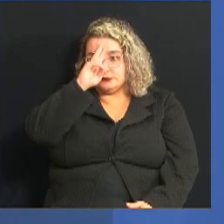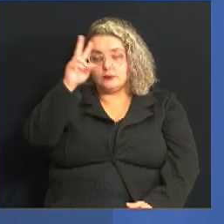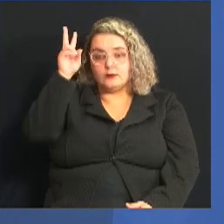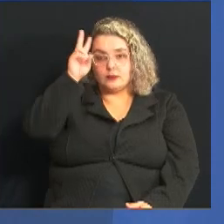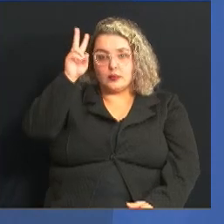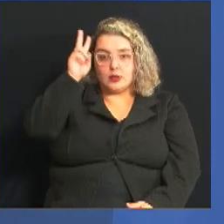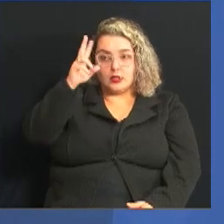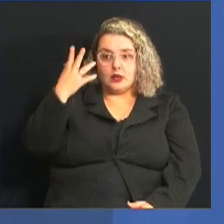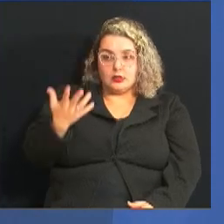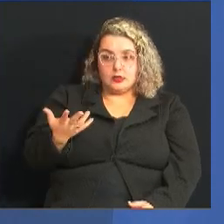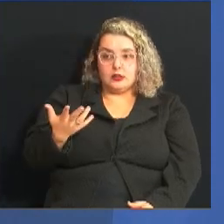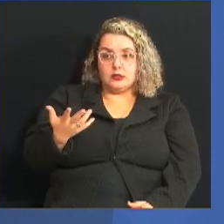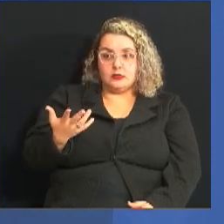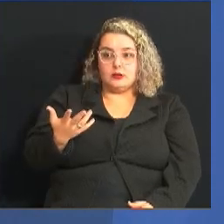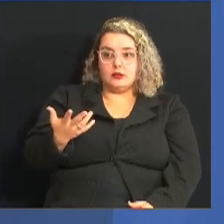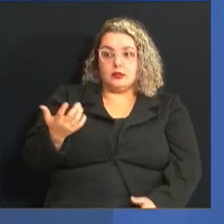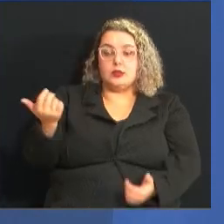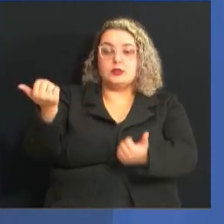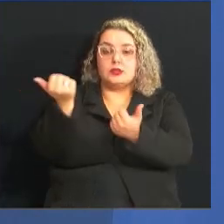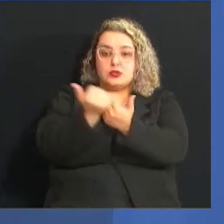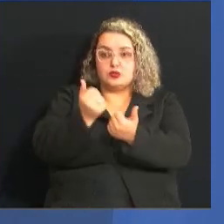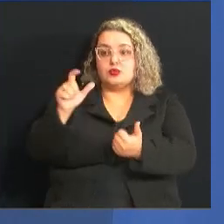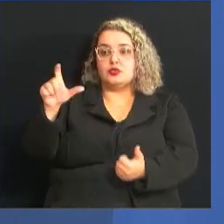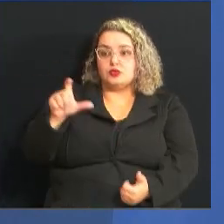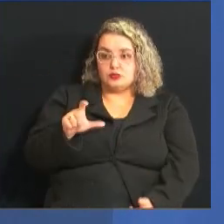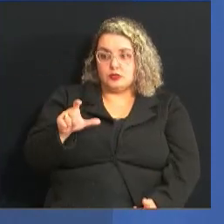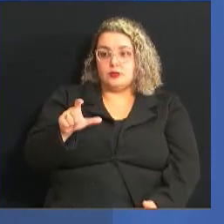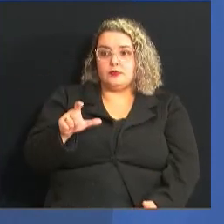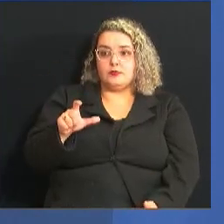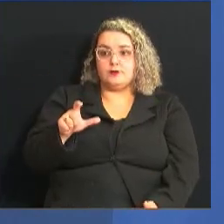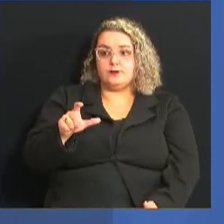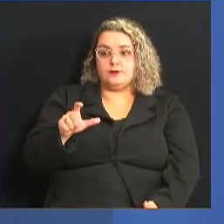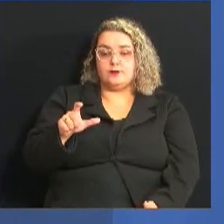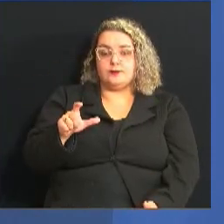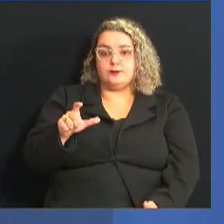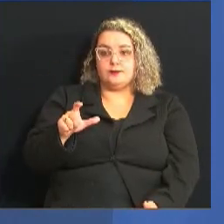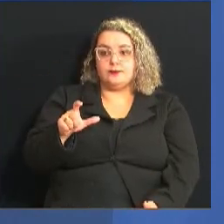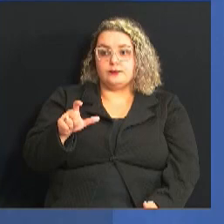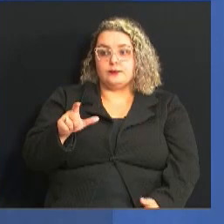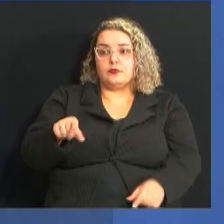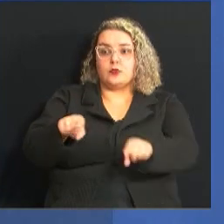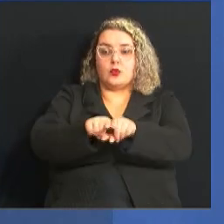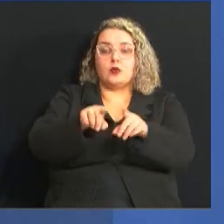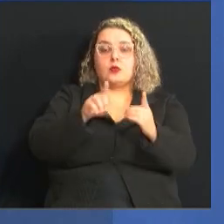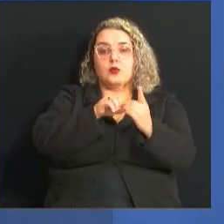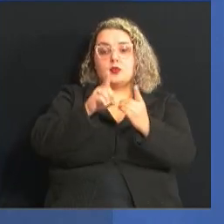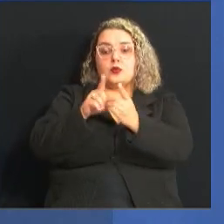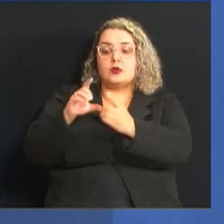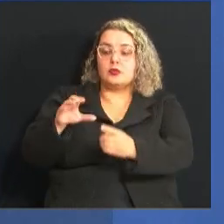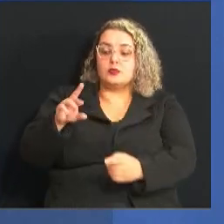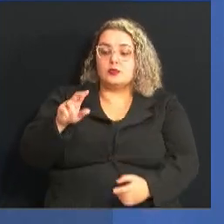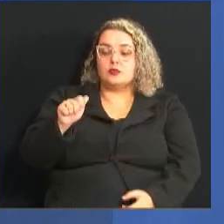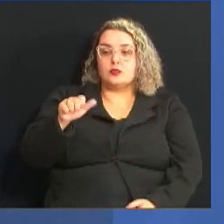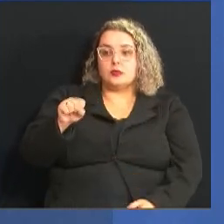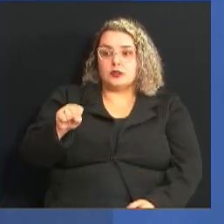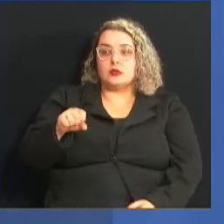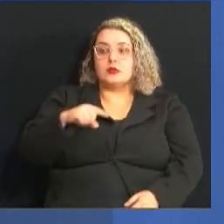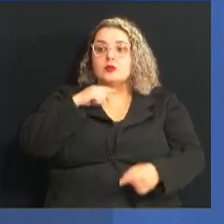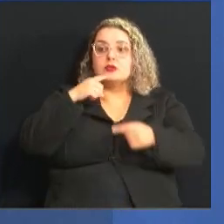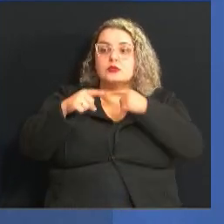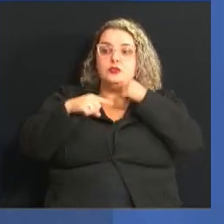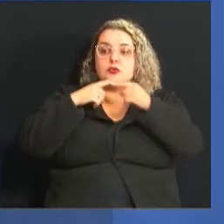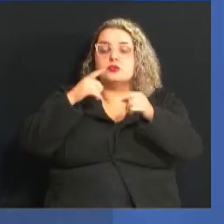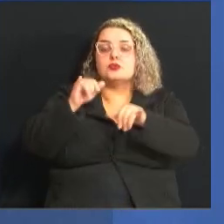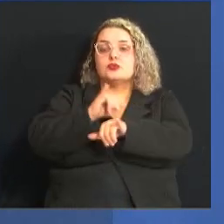que essa substituição vai ser de acordo com também o atendimento do CRAS. Tem alguma dúvida? Eles vão